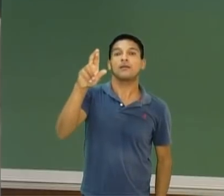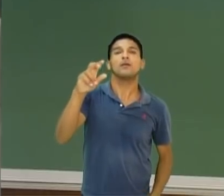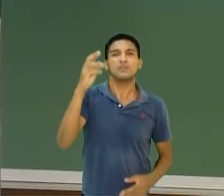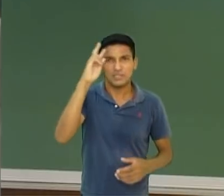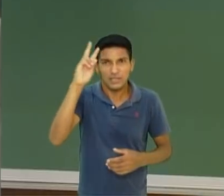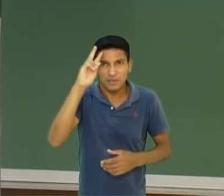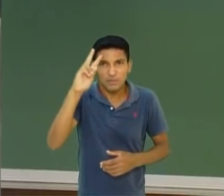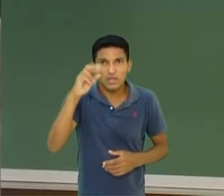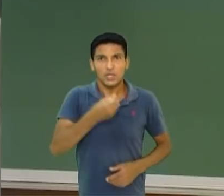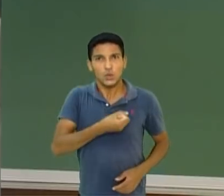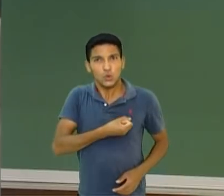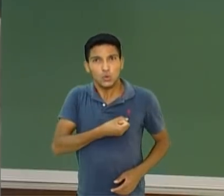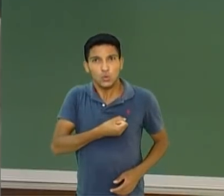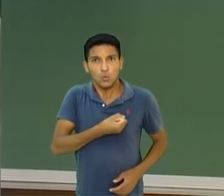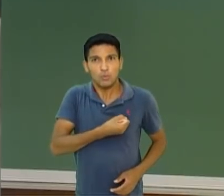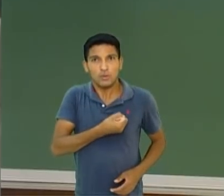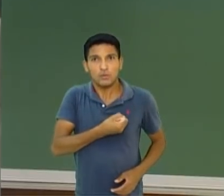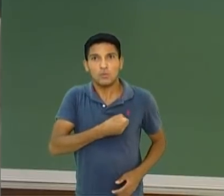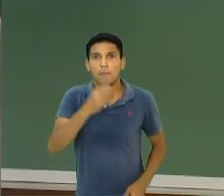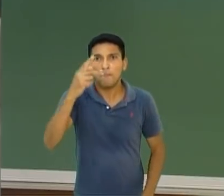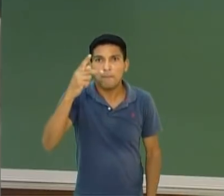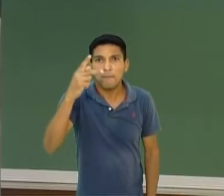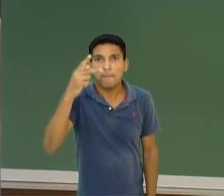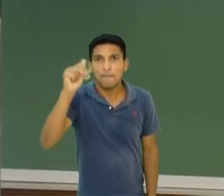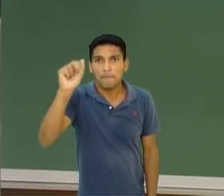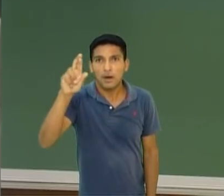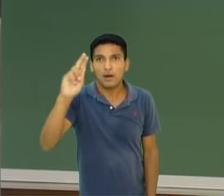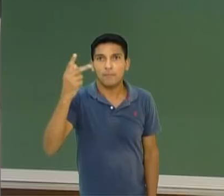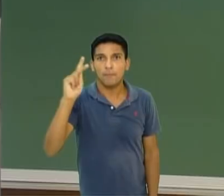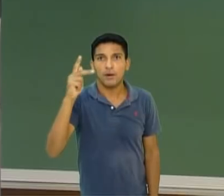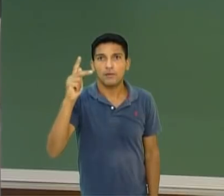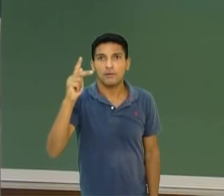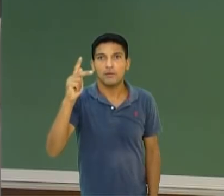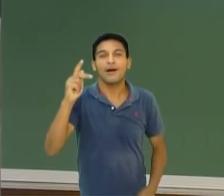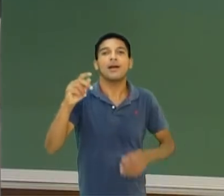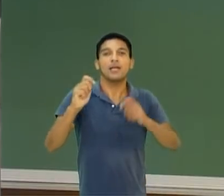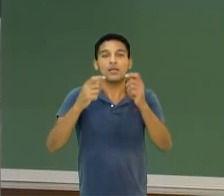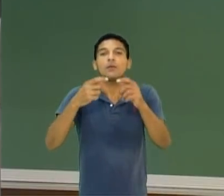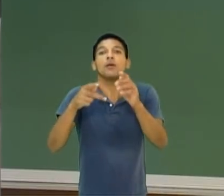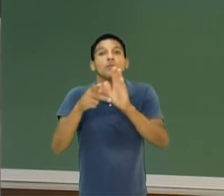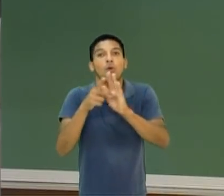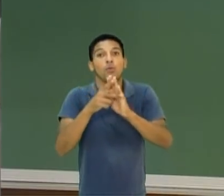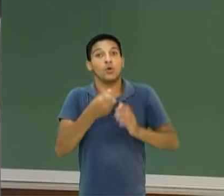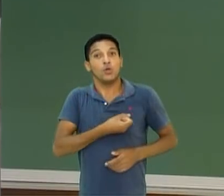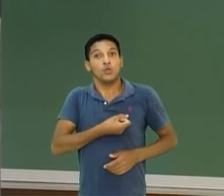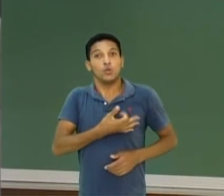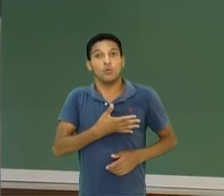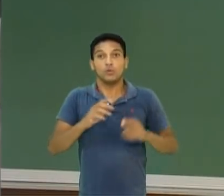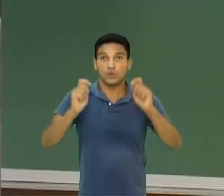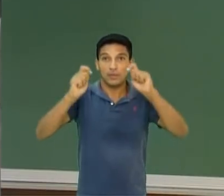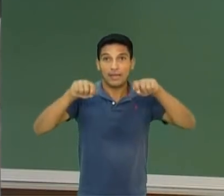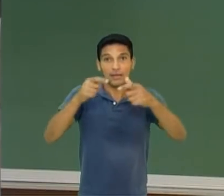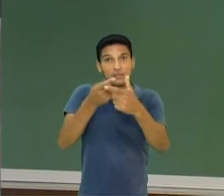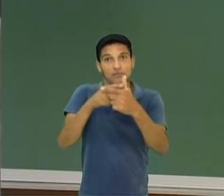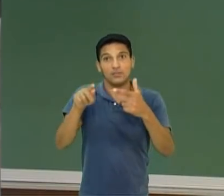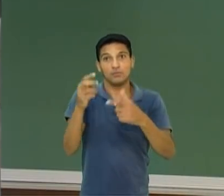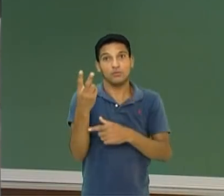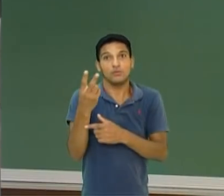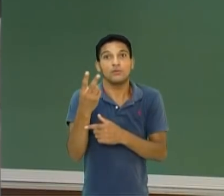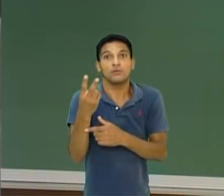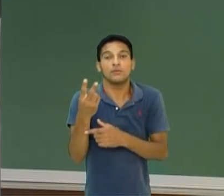ó. Uma sequência numérica. Aqui eu tenho o conjunto dos números naturais. Só que no exercício, o que eu vou pedir para você? Vou